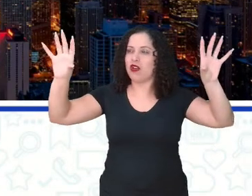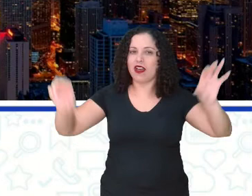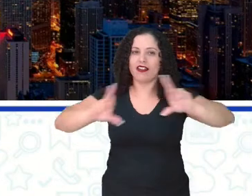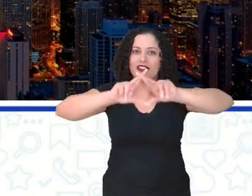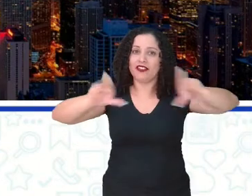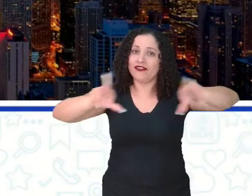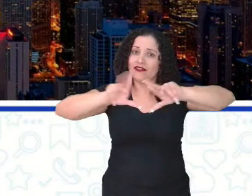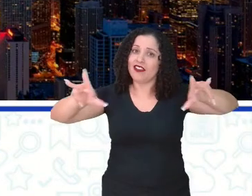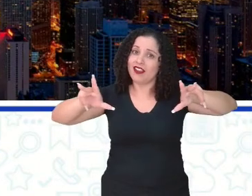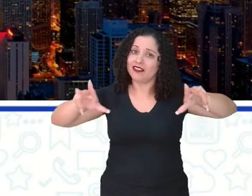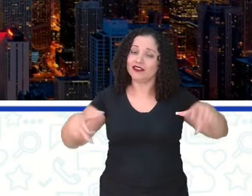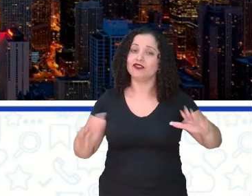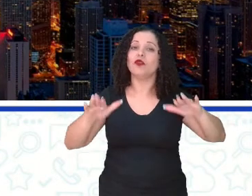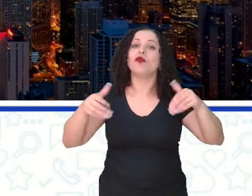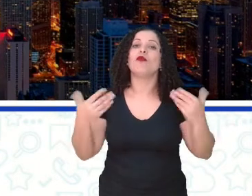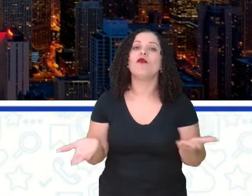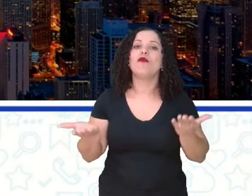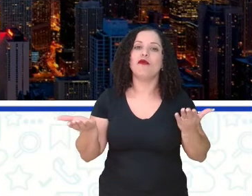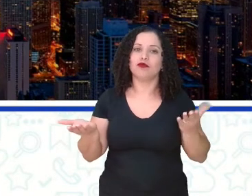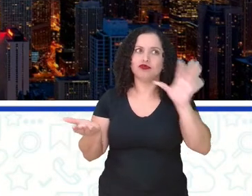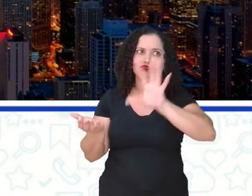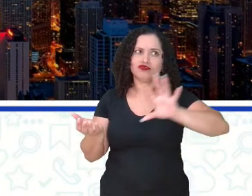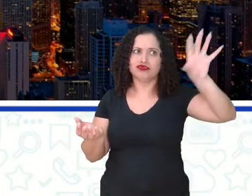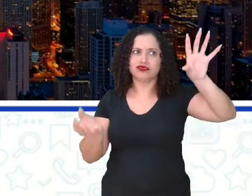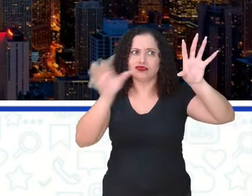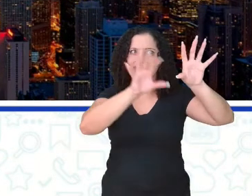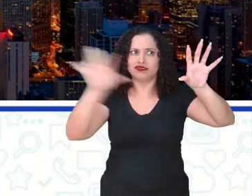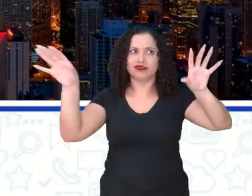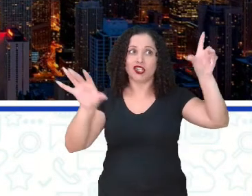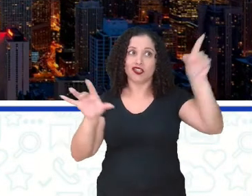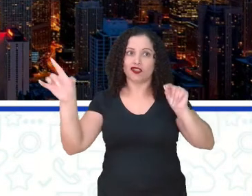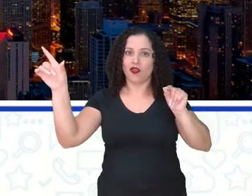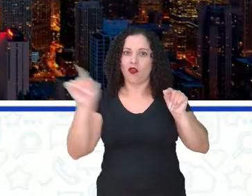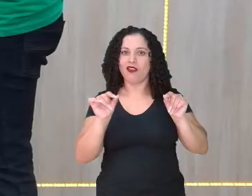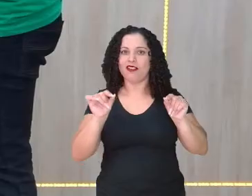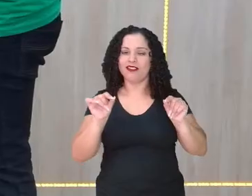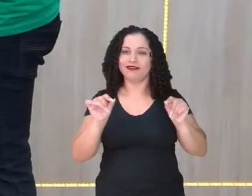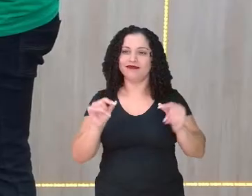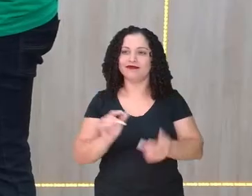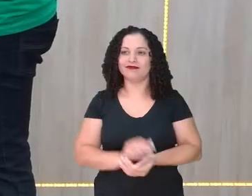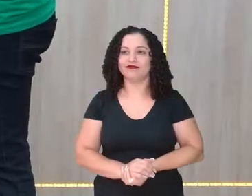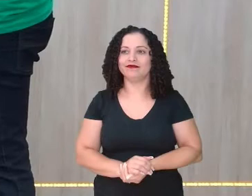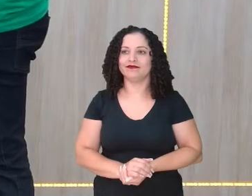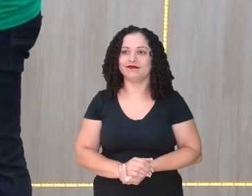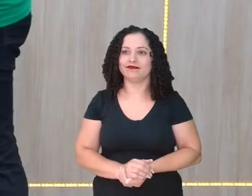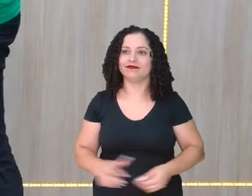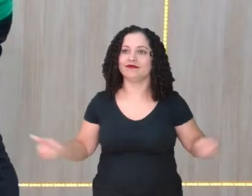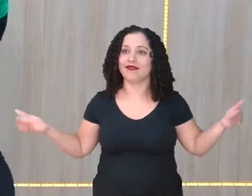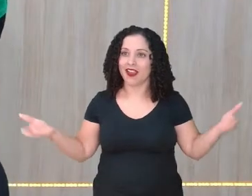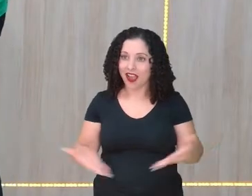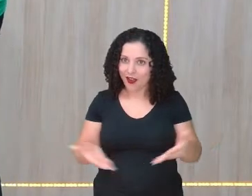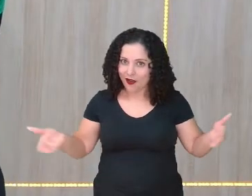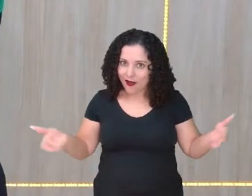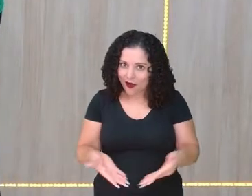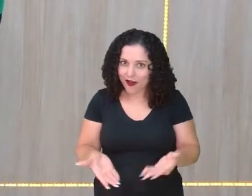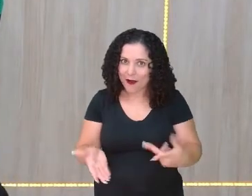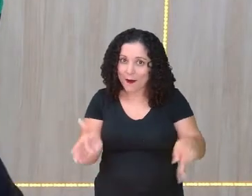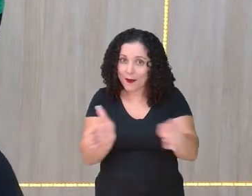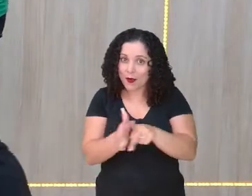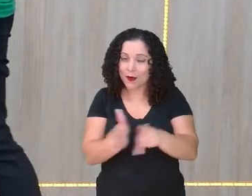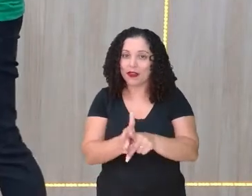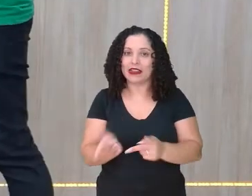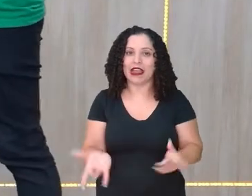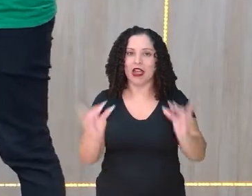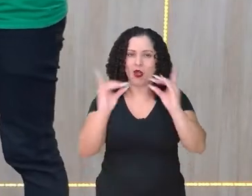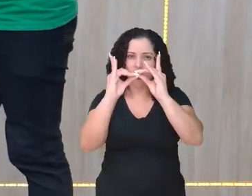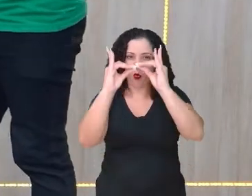Então, em que cidade ele vive, né? Você escolhe aí uma ou outra, ou então mesmo você diz. E agora em relação aos nossos rios aqui